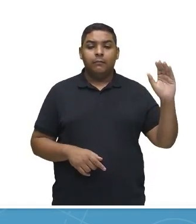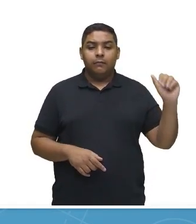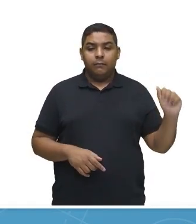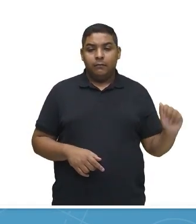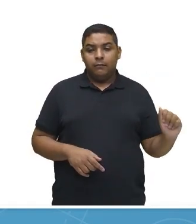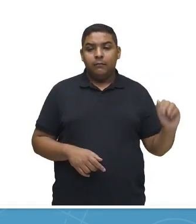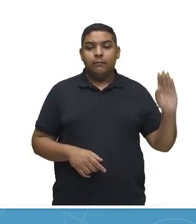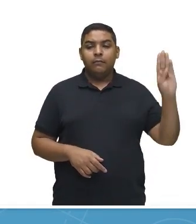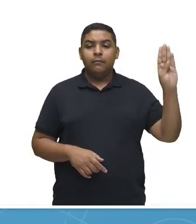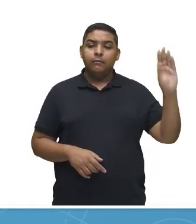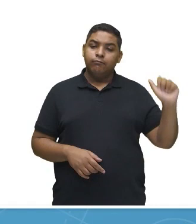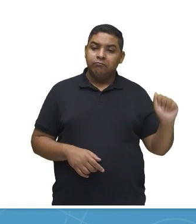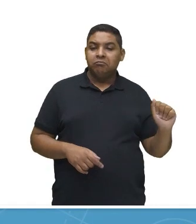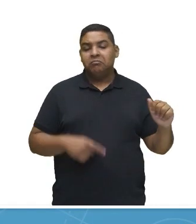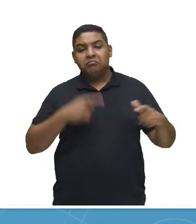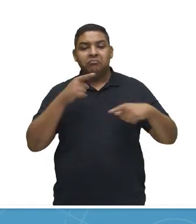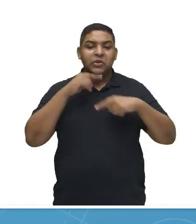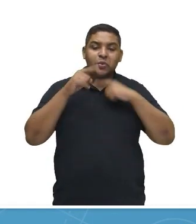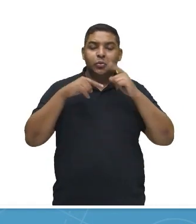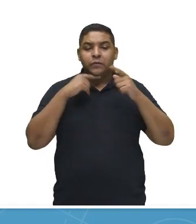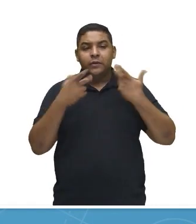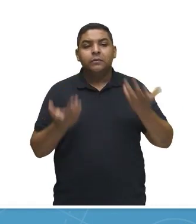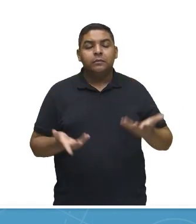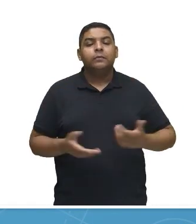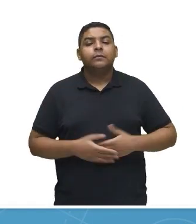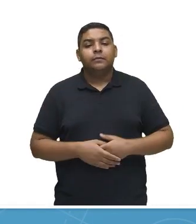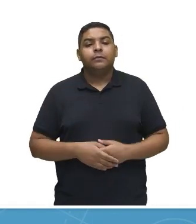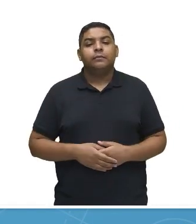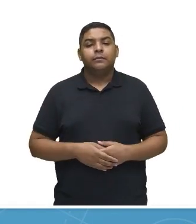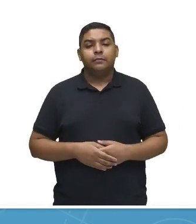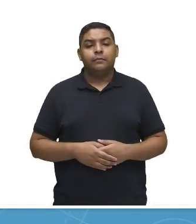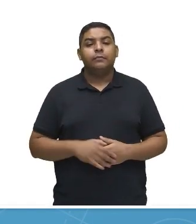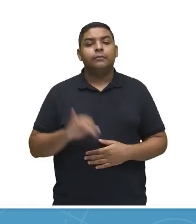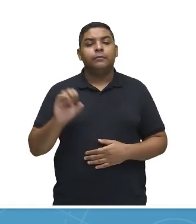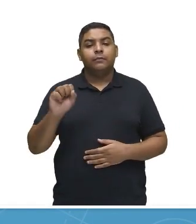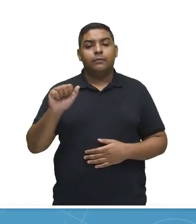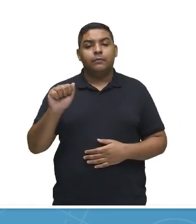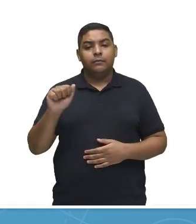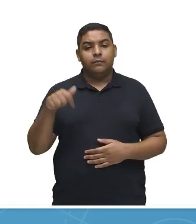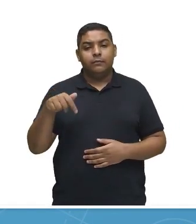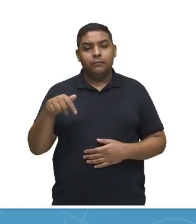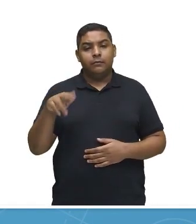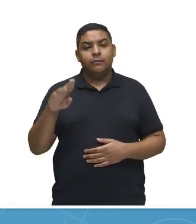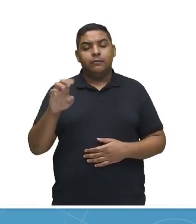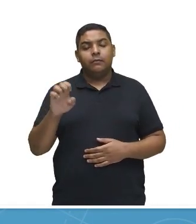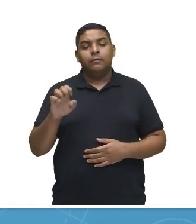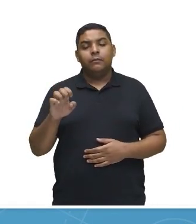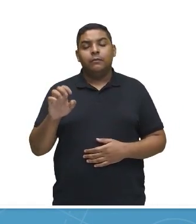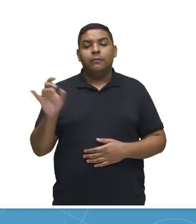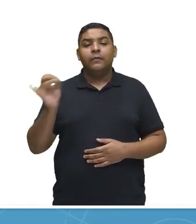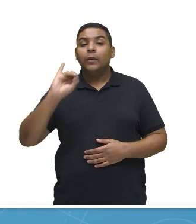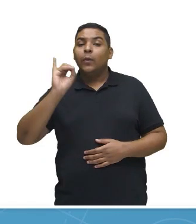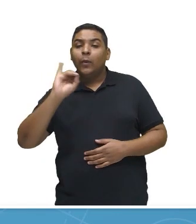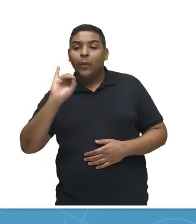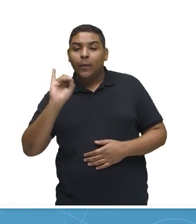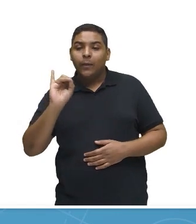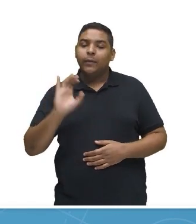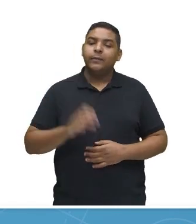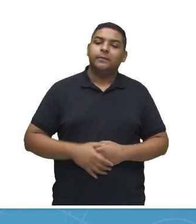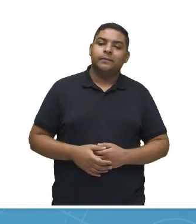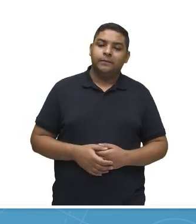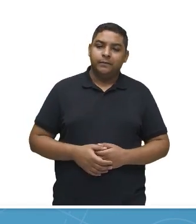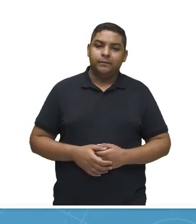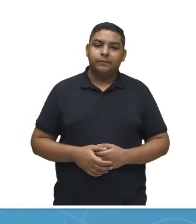entre a letra B e a letra A. O Isaac colocou... O Isaac da Escola Vicente de Paulo mandou um oi. O Enzo